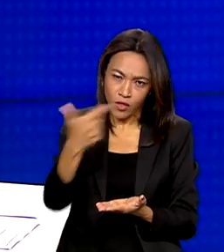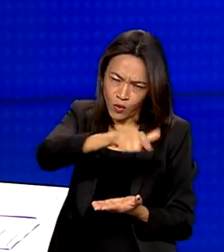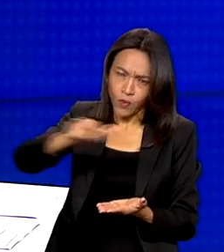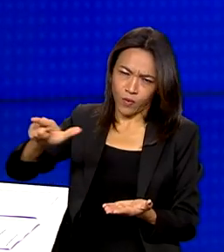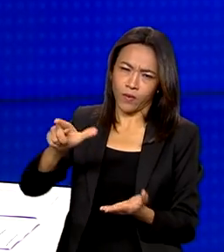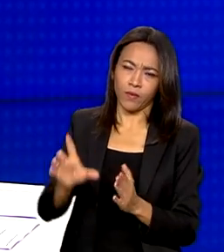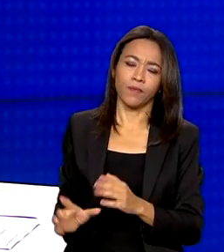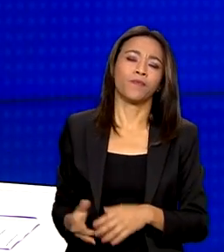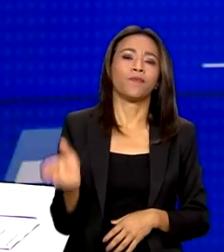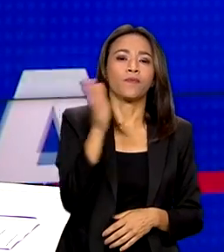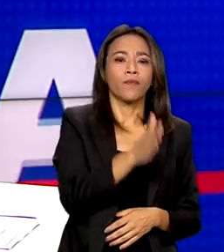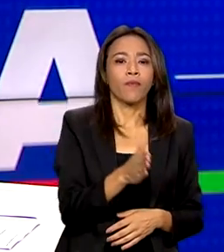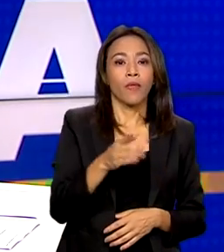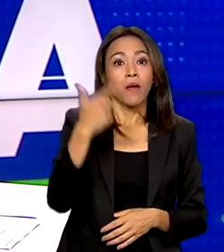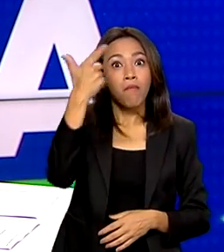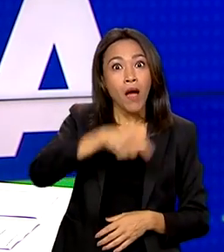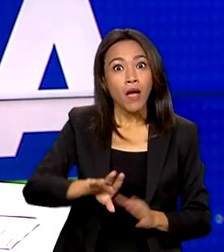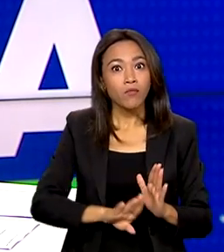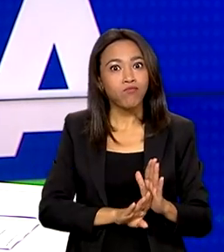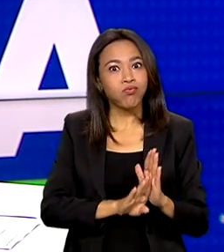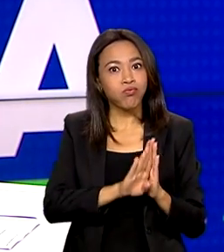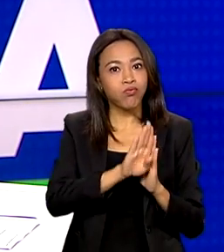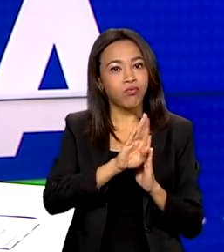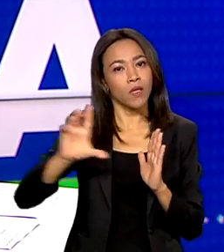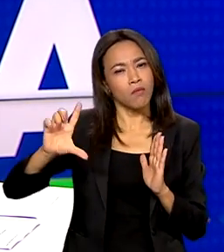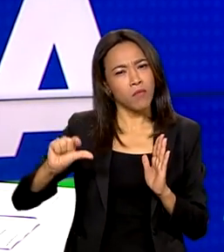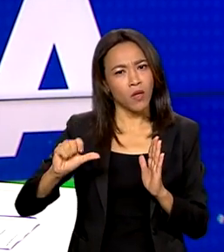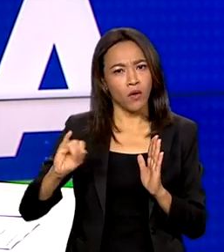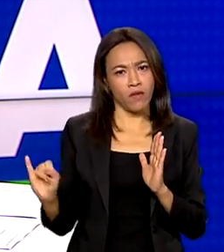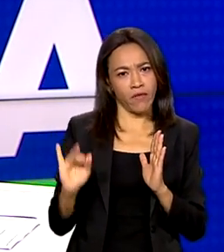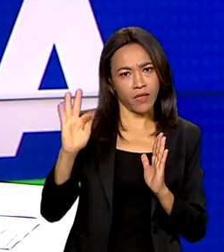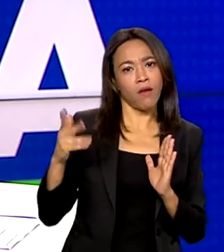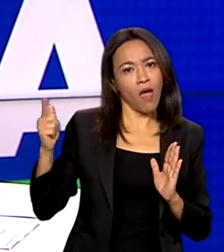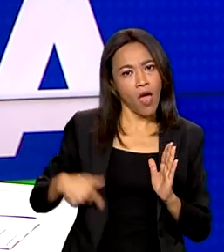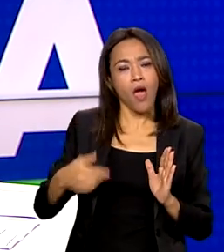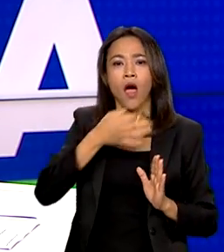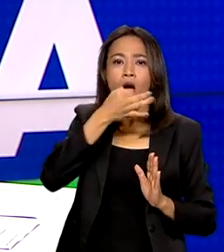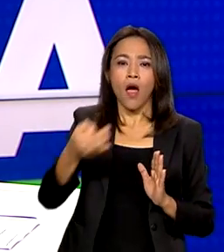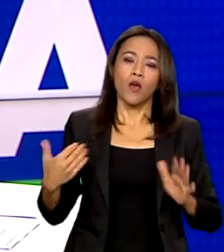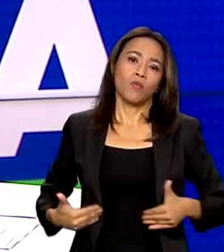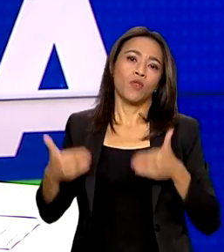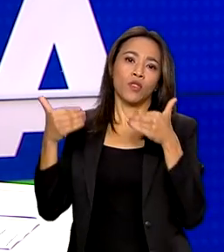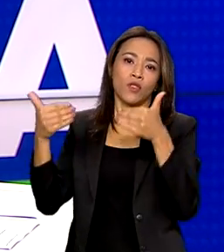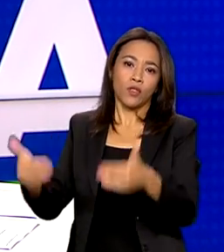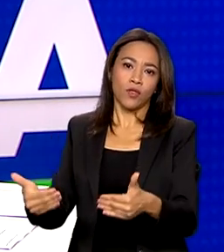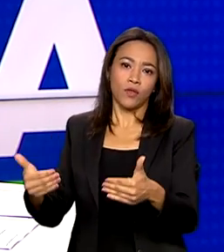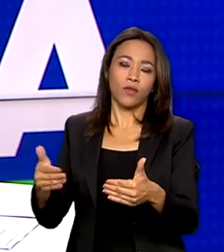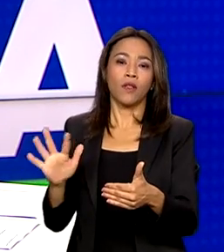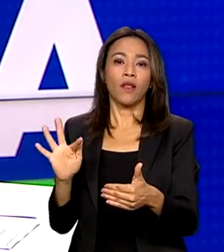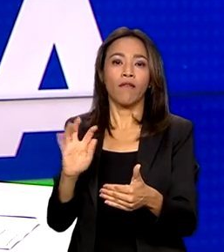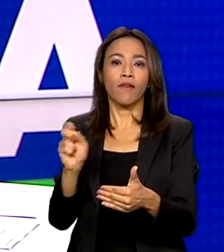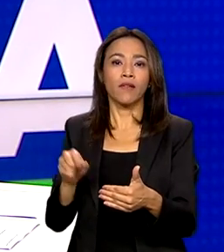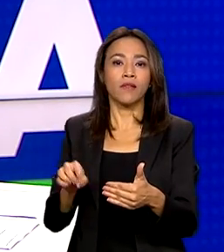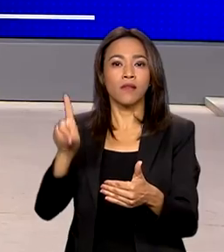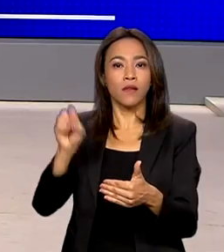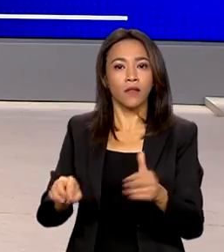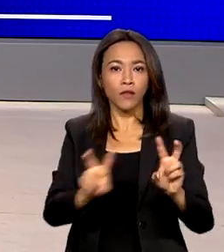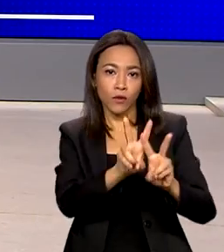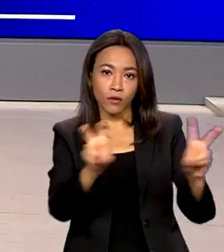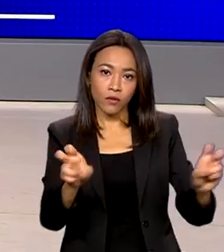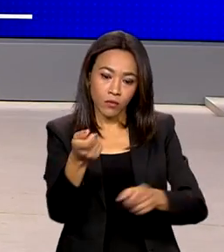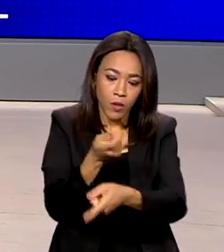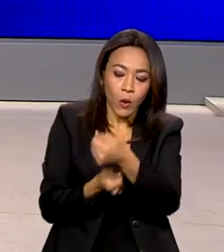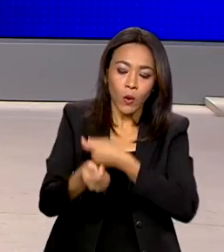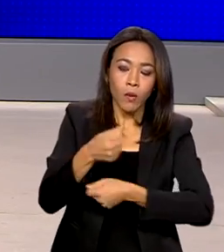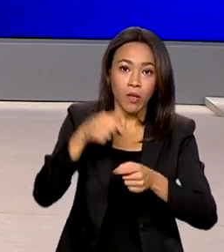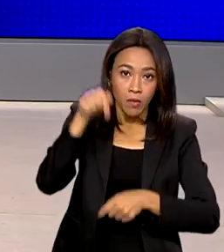mais crescimento e menos inflação é o que prevê o ministério da fazenda para o comportamento da economia neste ano as